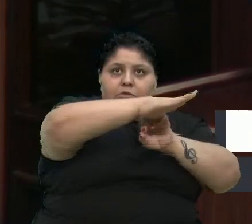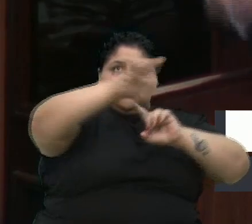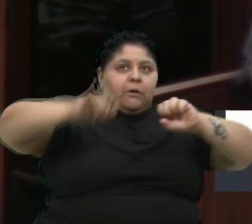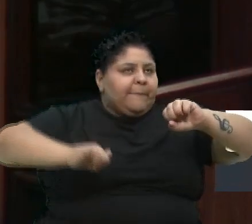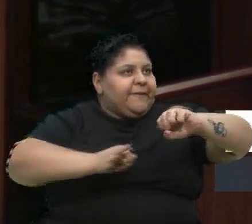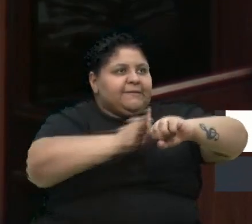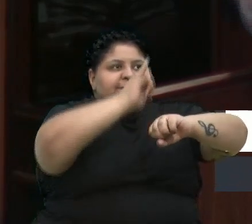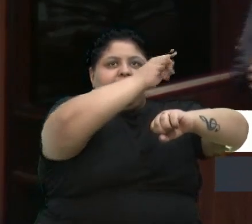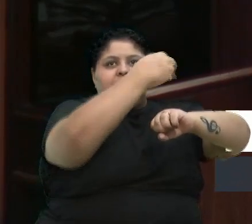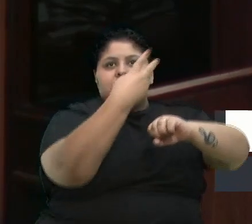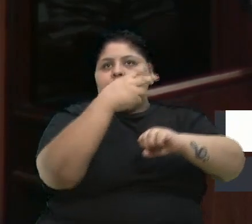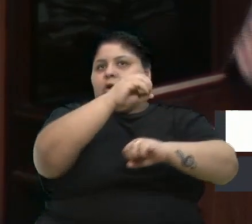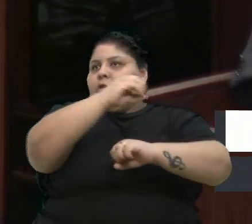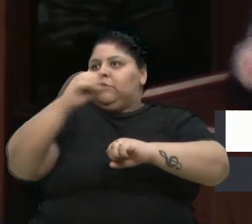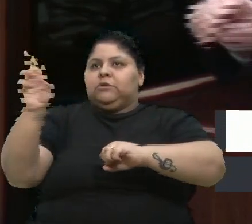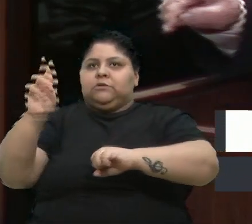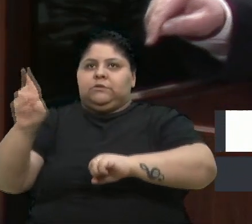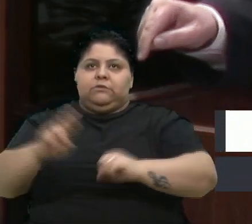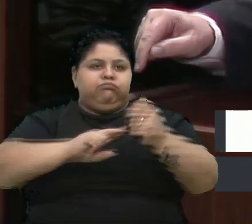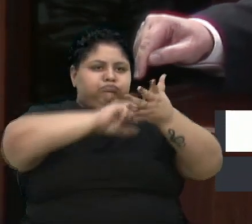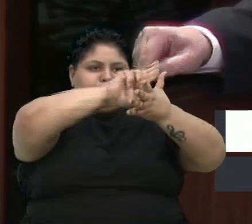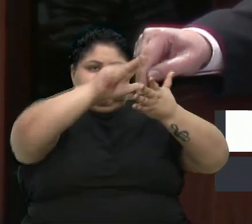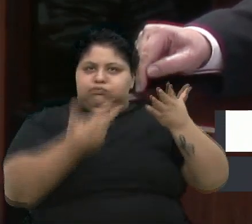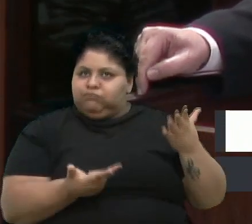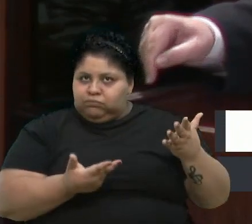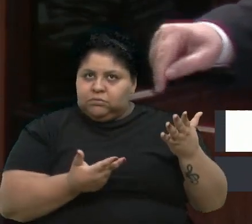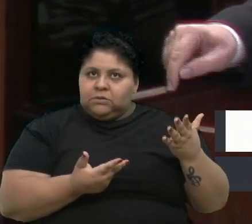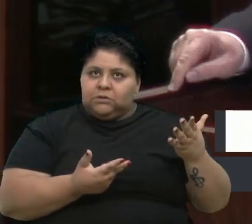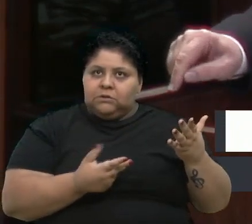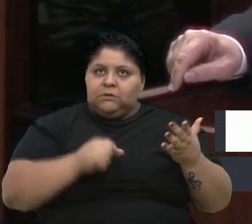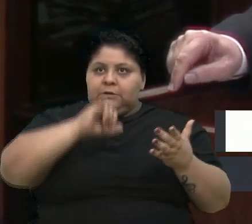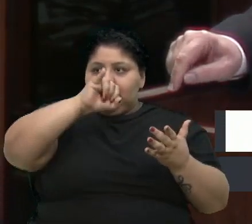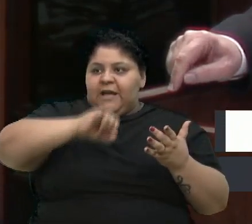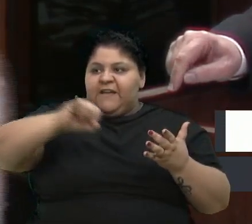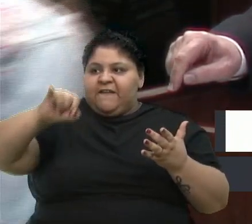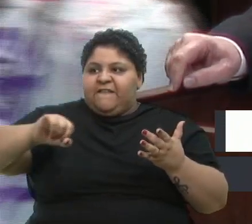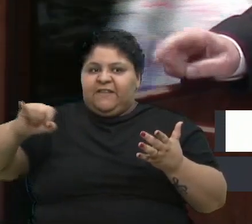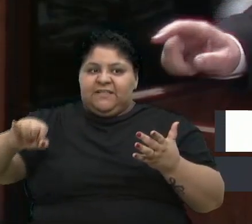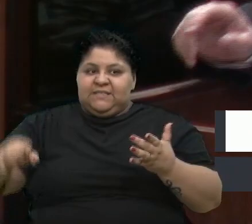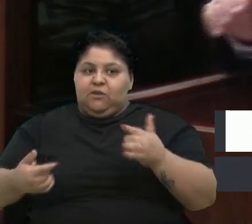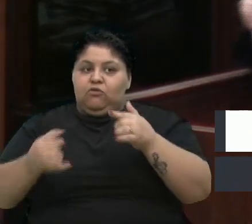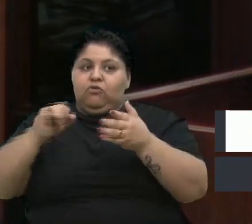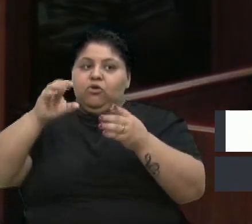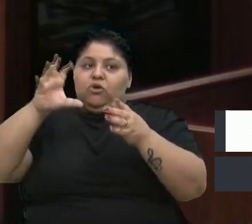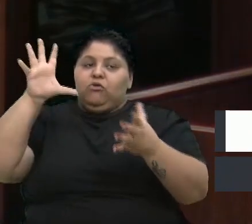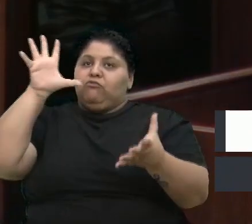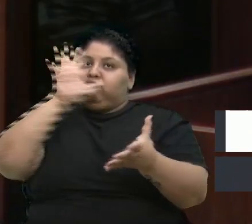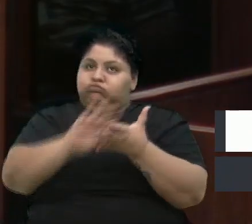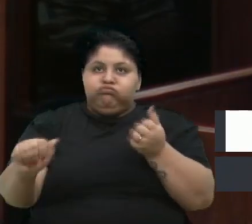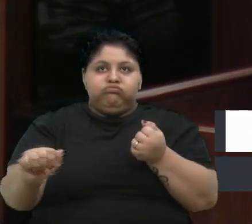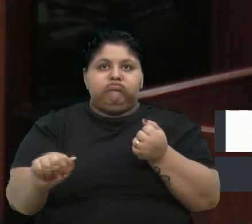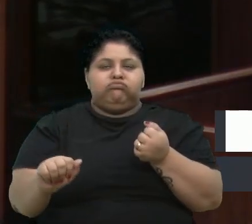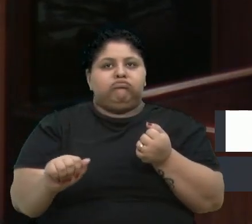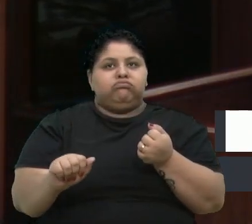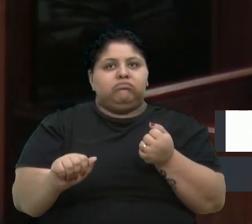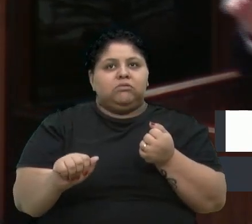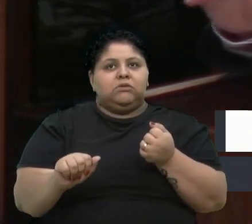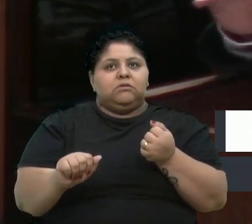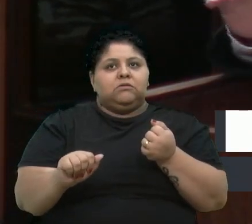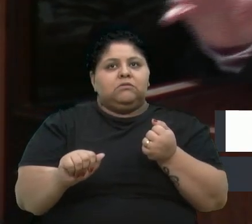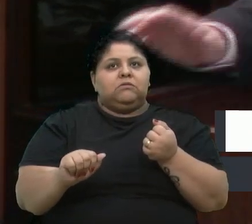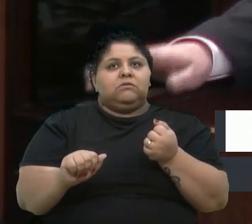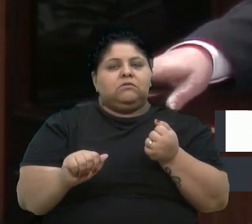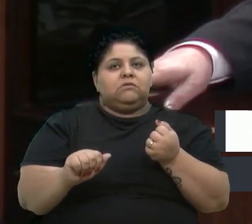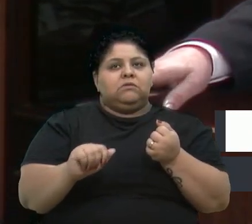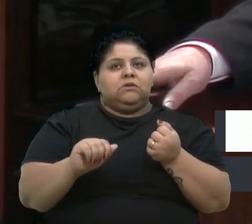pila, ajuda, bolsa, etc., a inflação vai nos corroer. Há comentários de que o senhor Haddad já está com